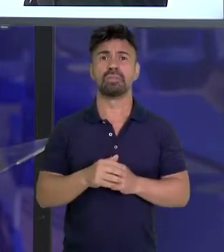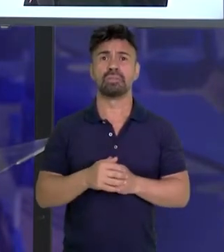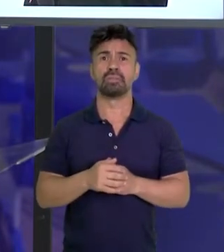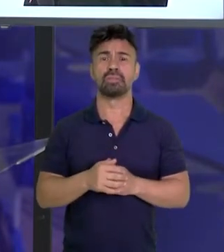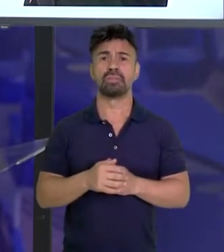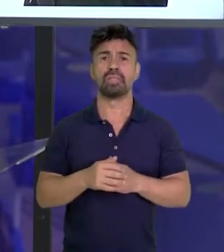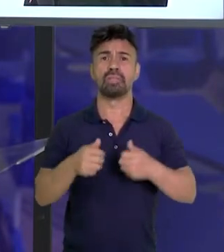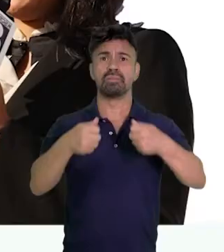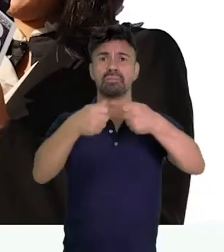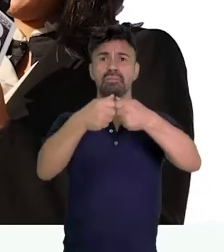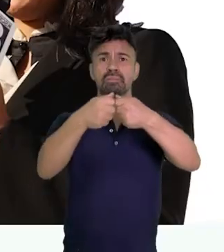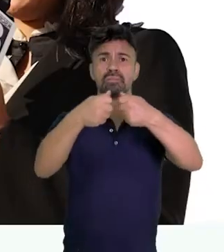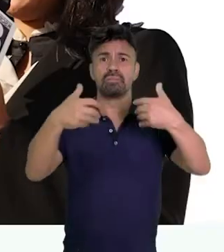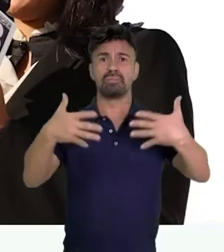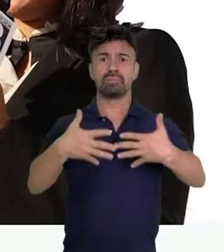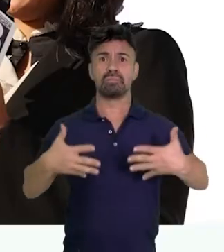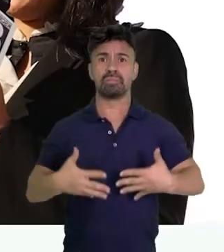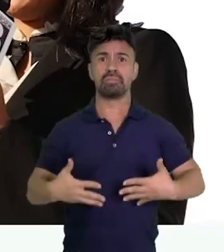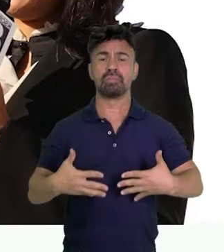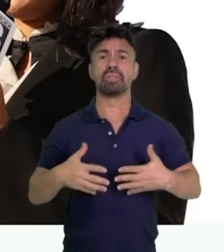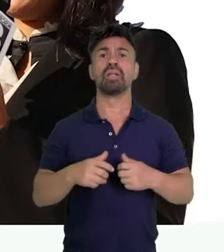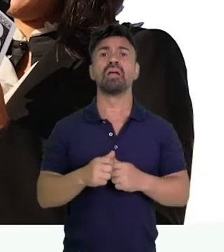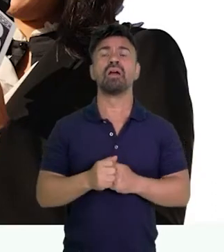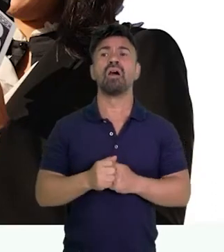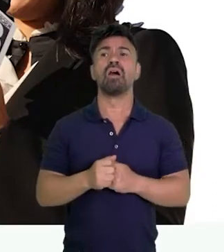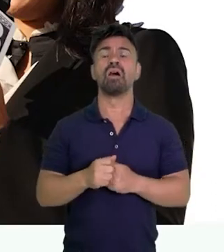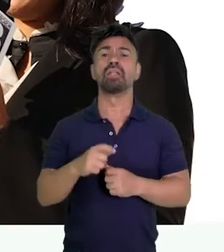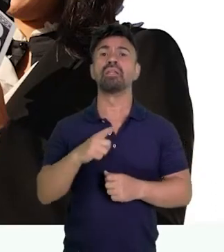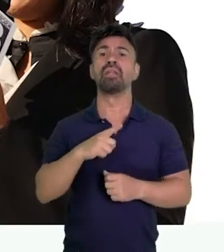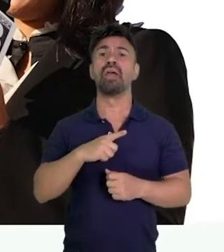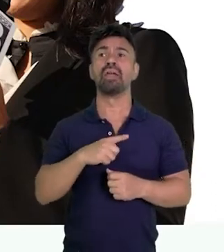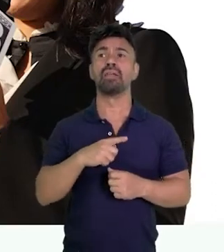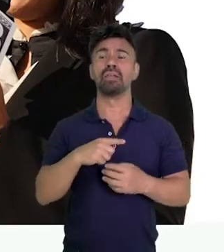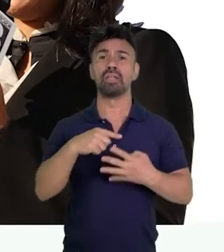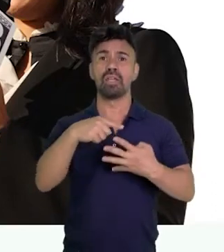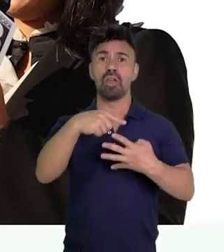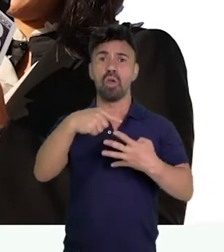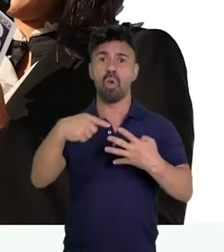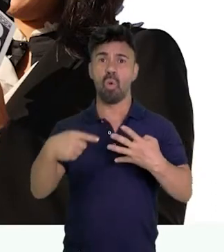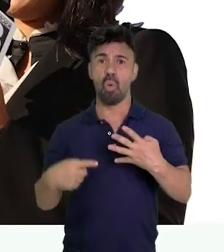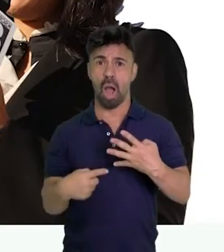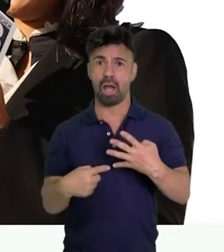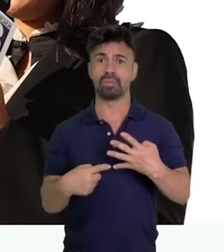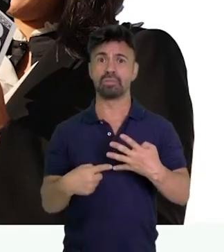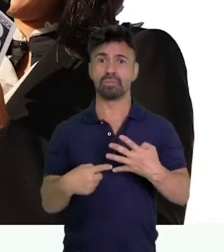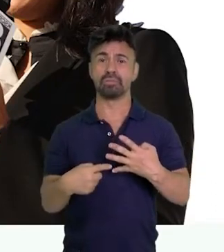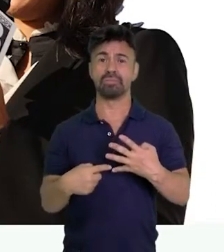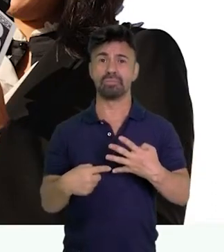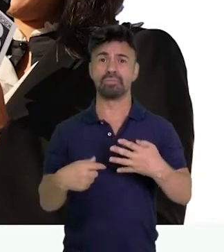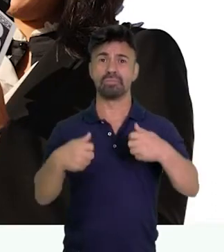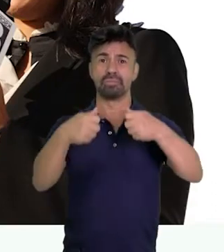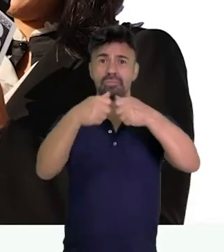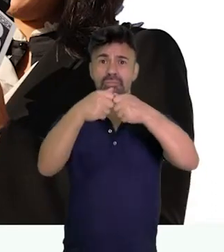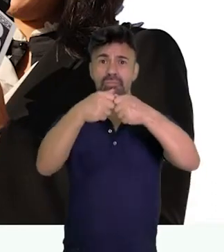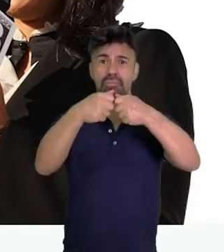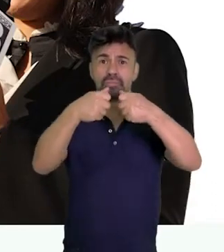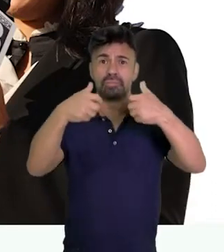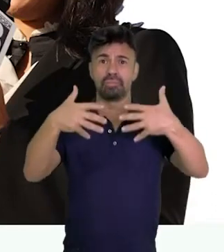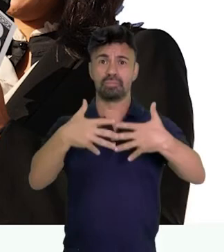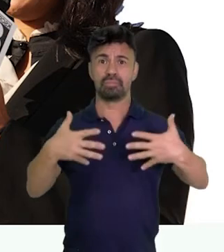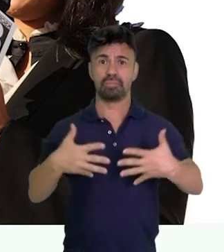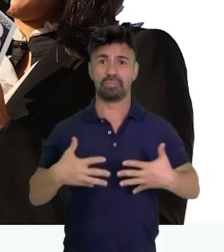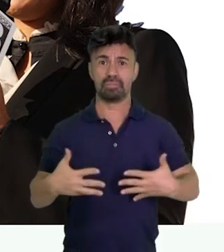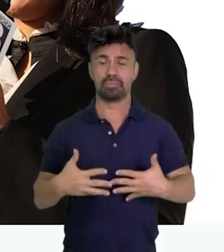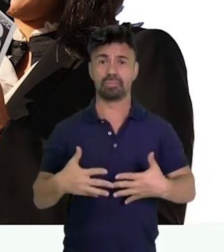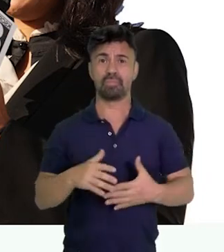esse fluxograma. Eu tenho como elementos 4 blocos fundamentais que estruturam esse